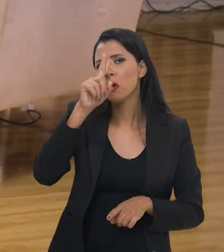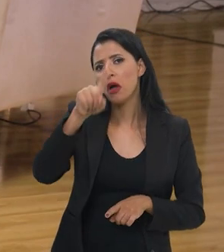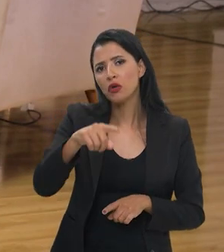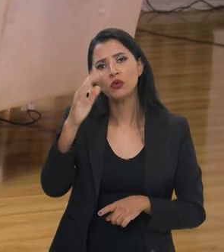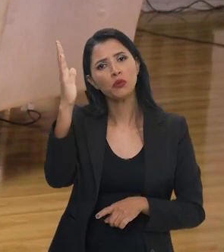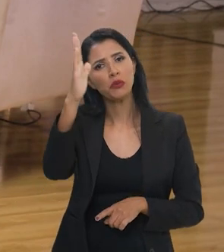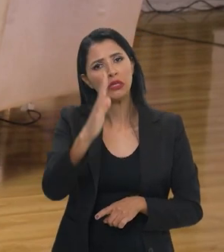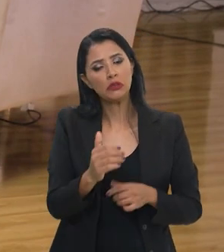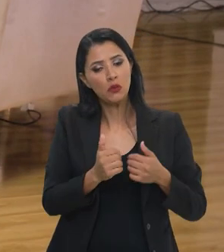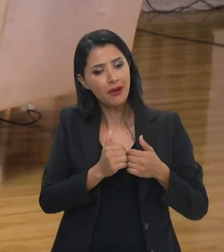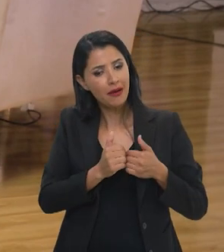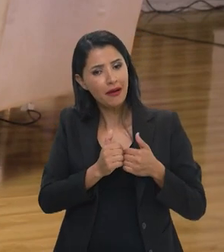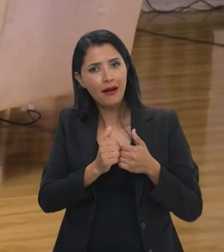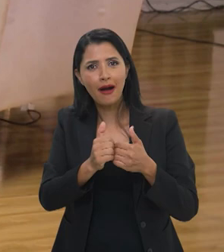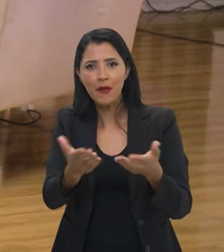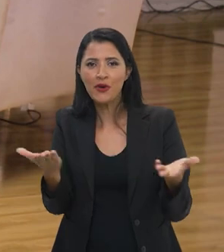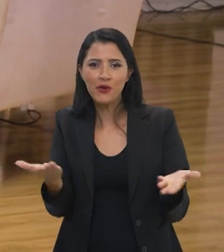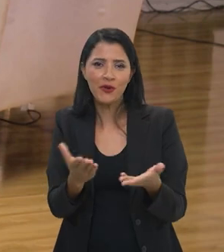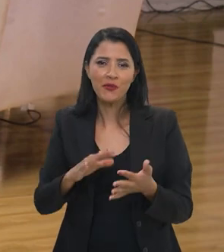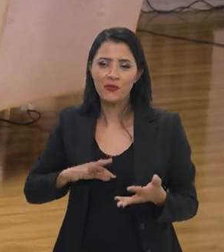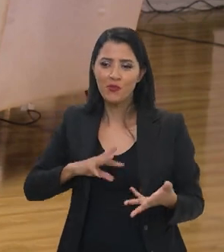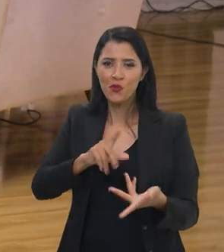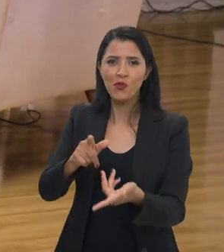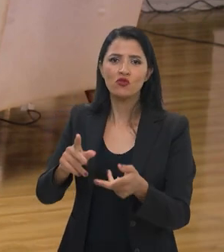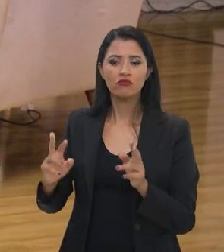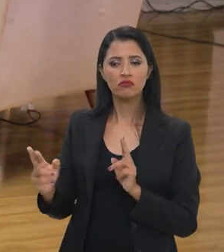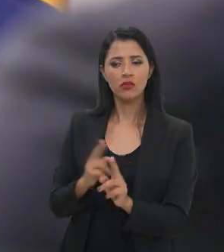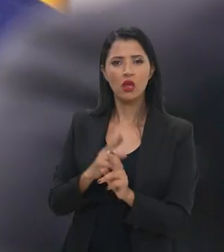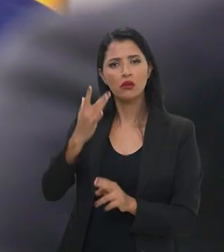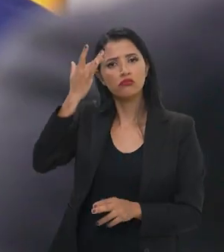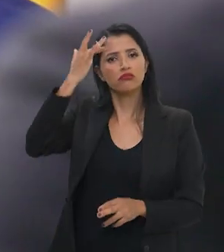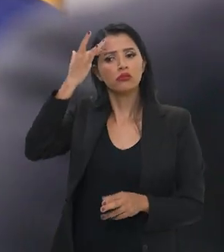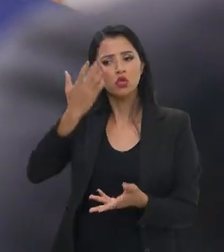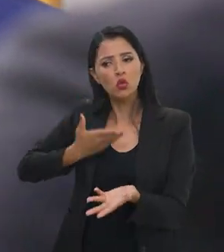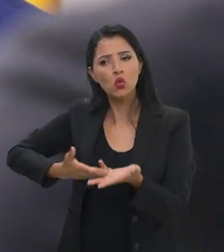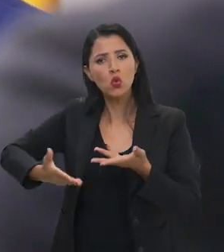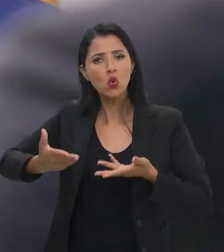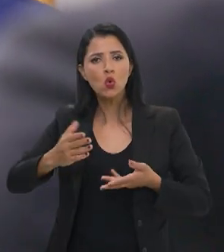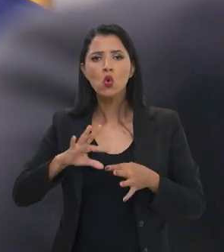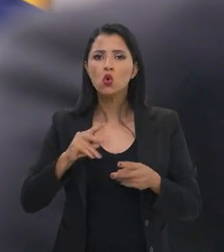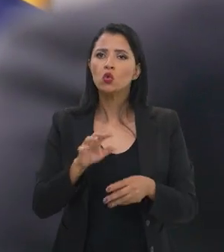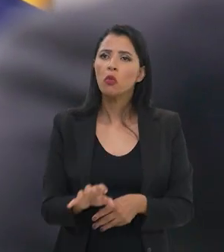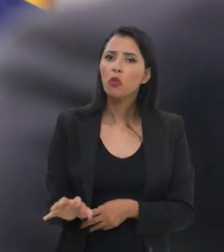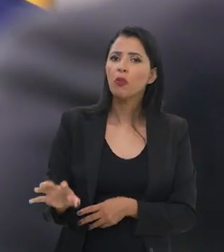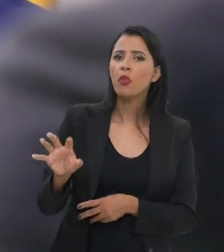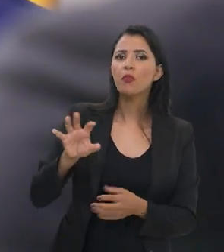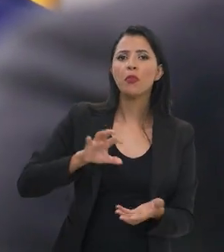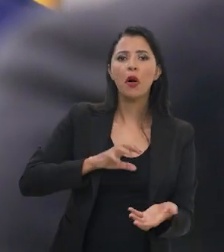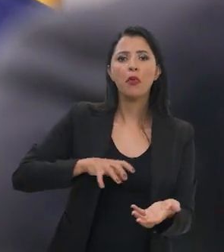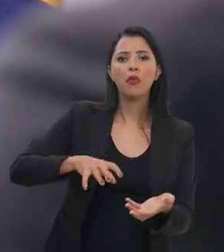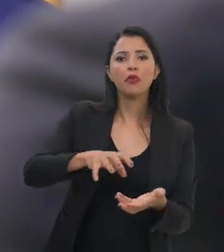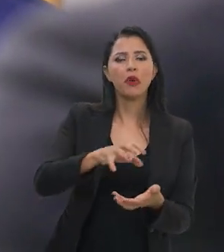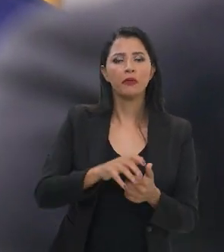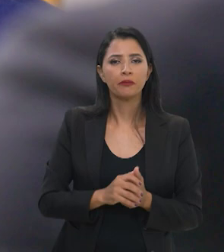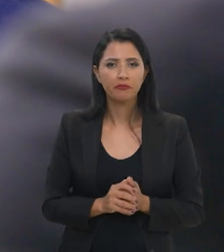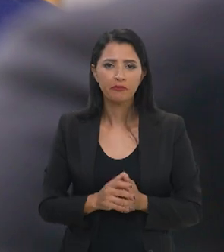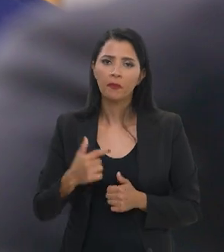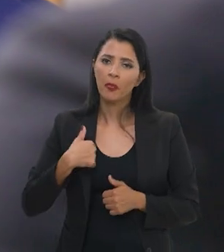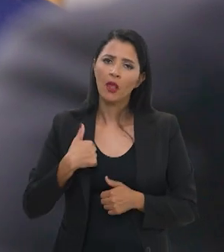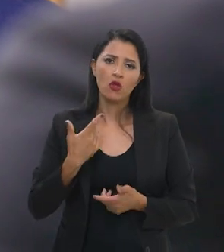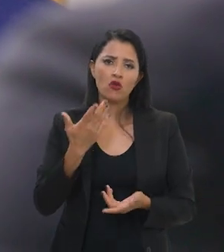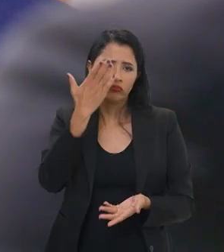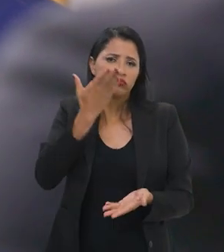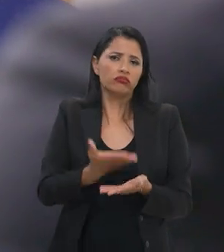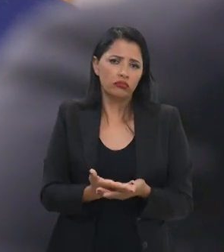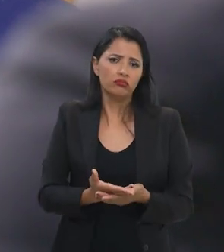eu acho que é esse Brasil que se abre para o mundo numa relação madura com todas as regiões do mundo então eu tô